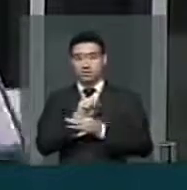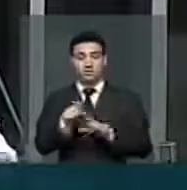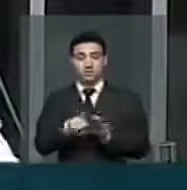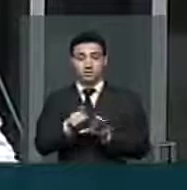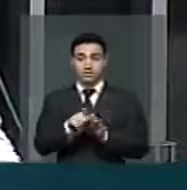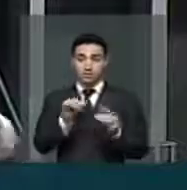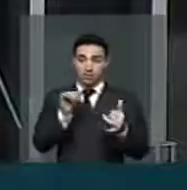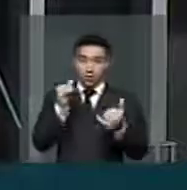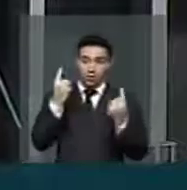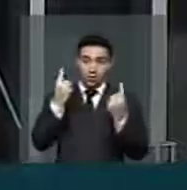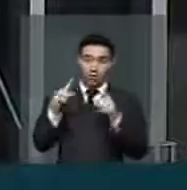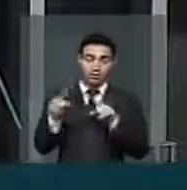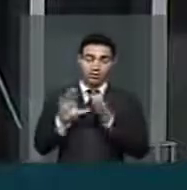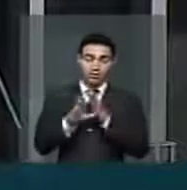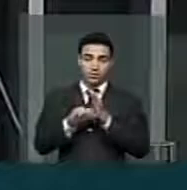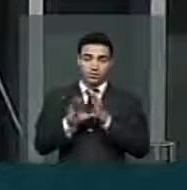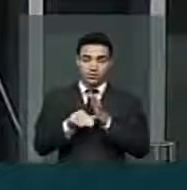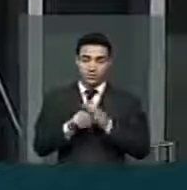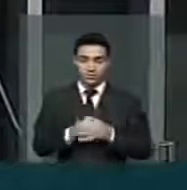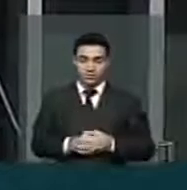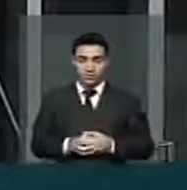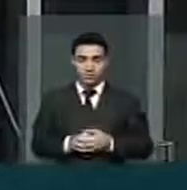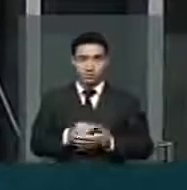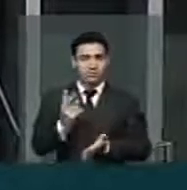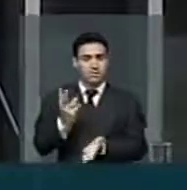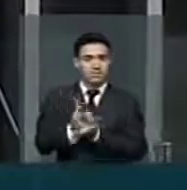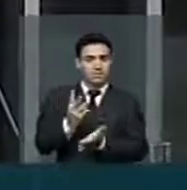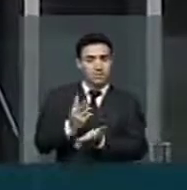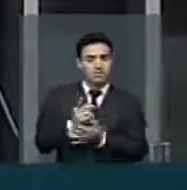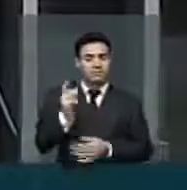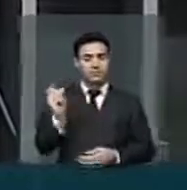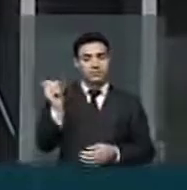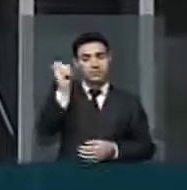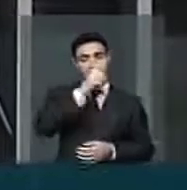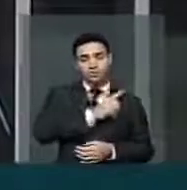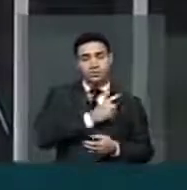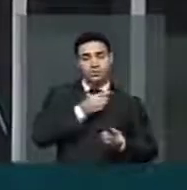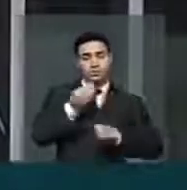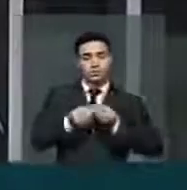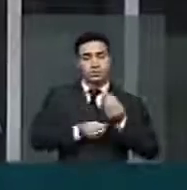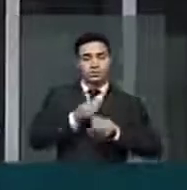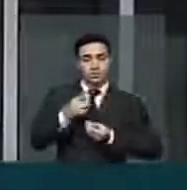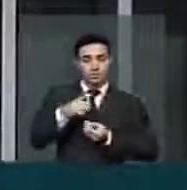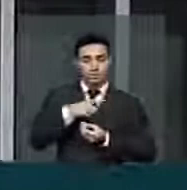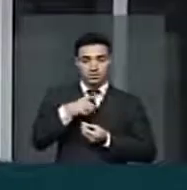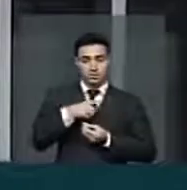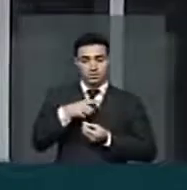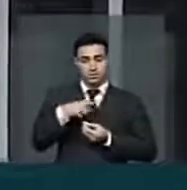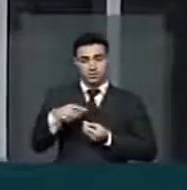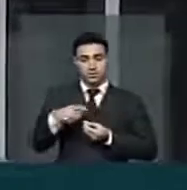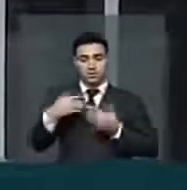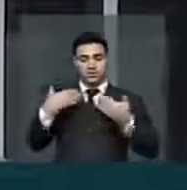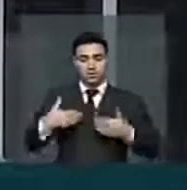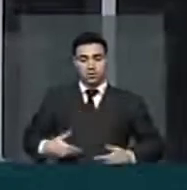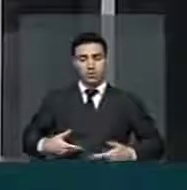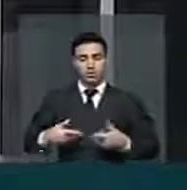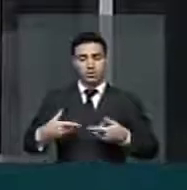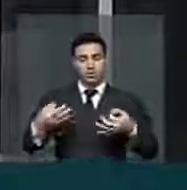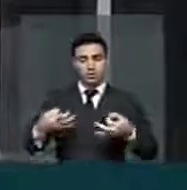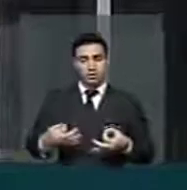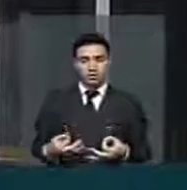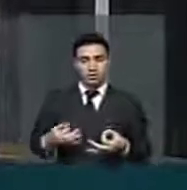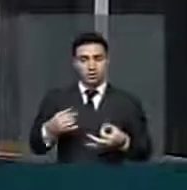corrupção. Por mais complexo que ainda seja dispormos de uma postura mais assertiva do